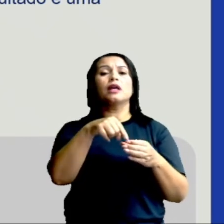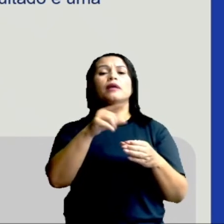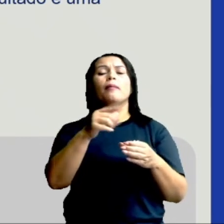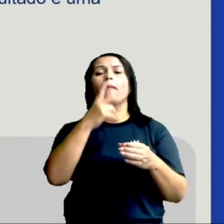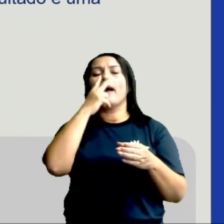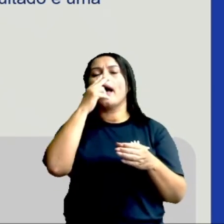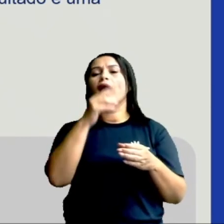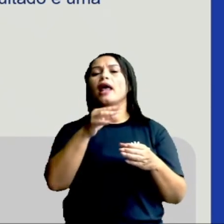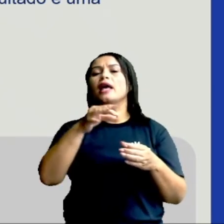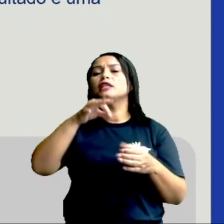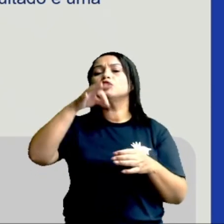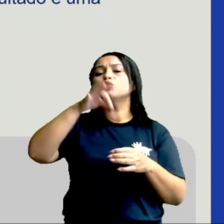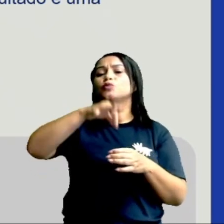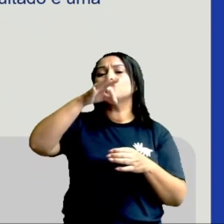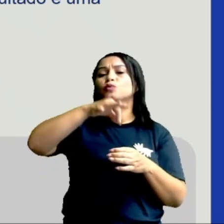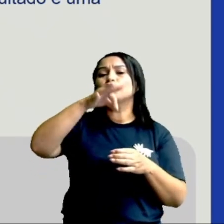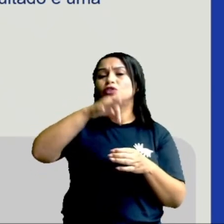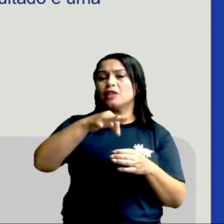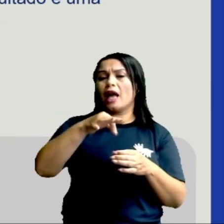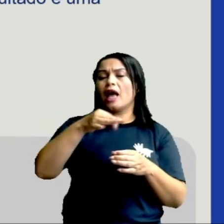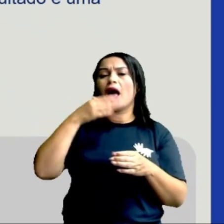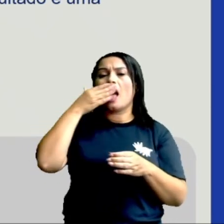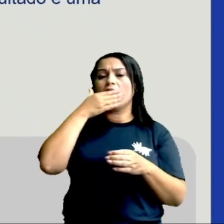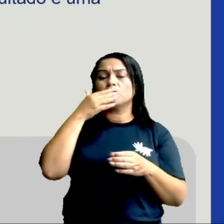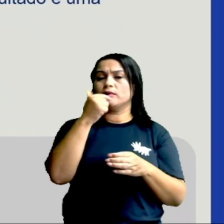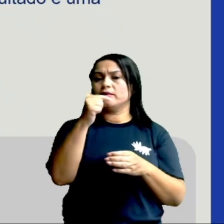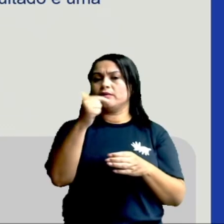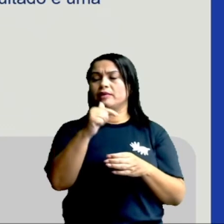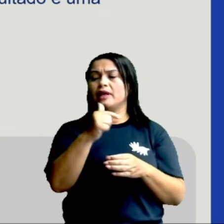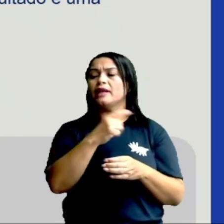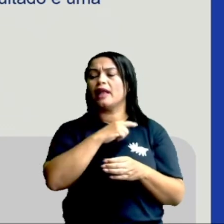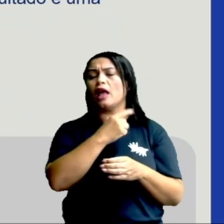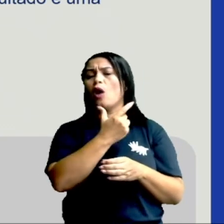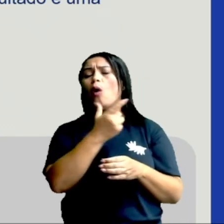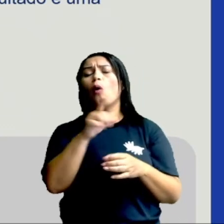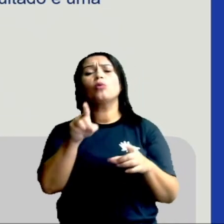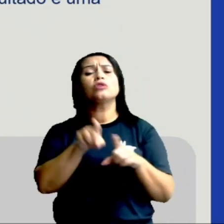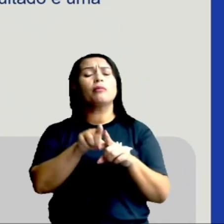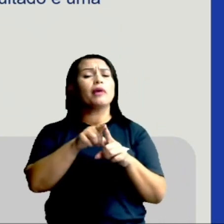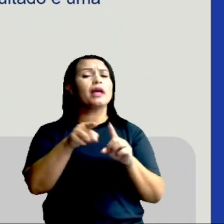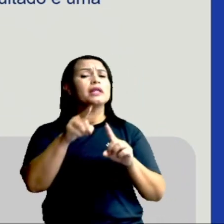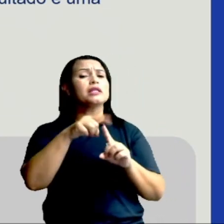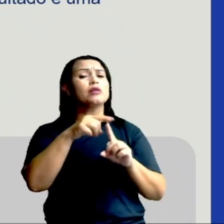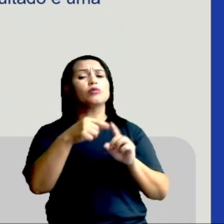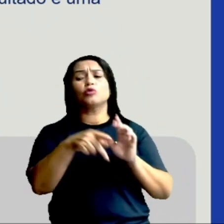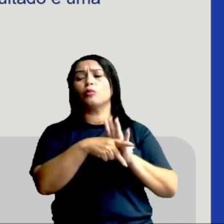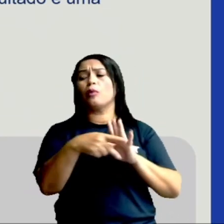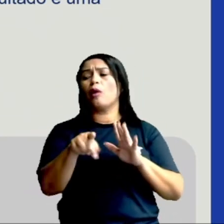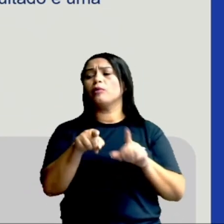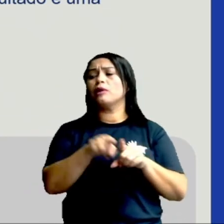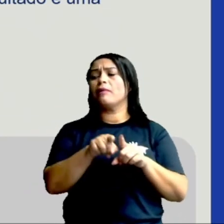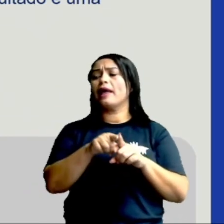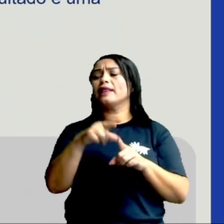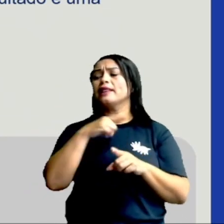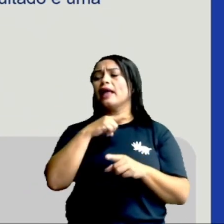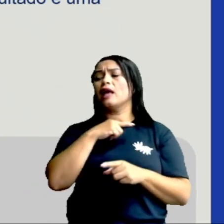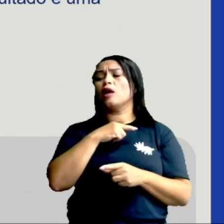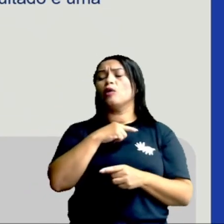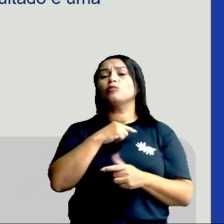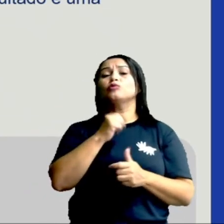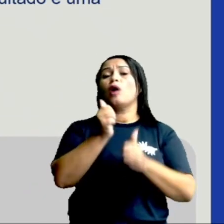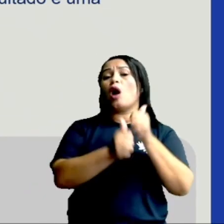de chá, consumido sem açúcar. Então, outros pratos típicos da região sul, temos aí como destaque o